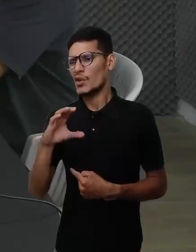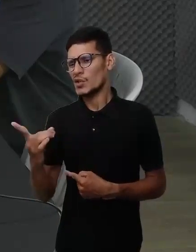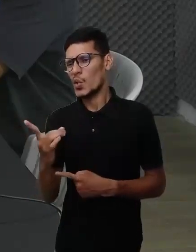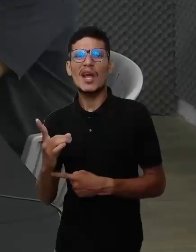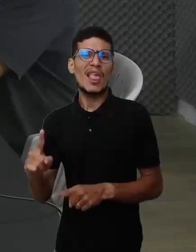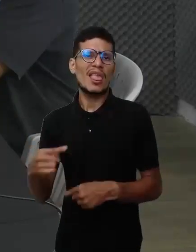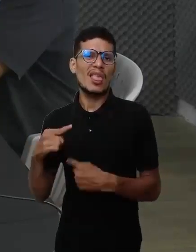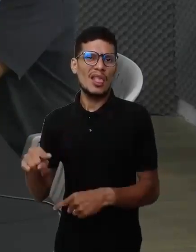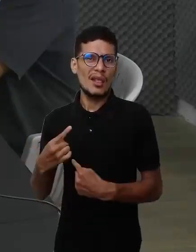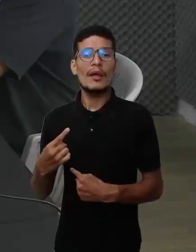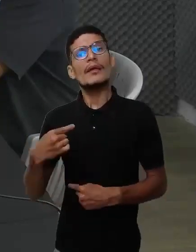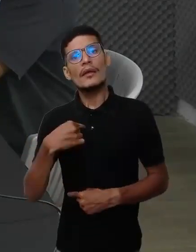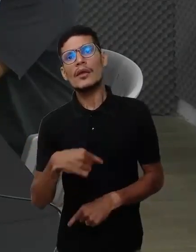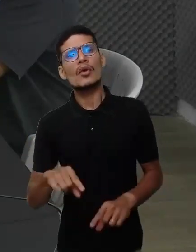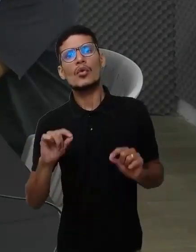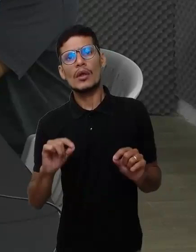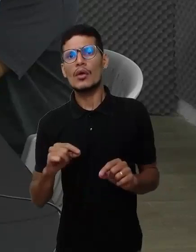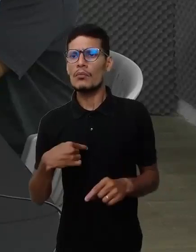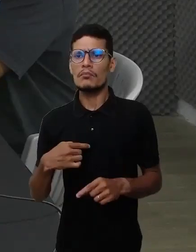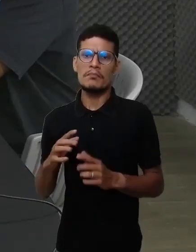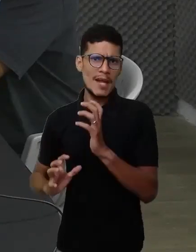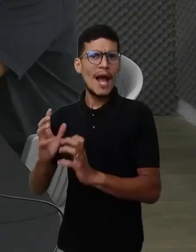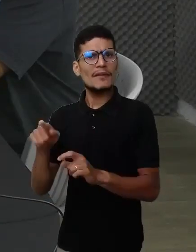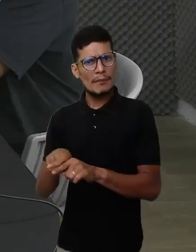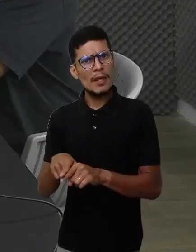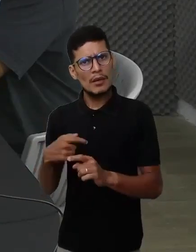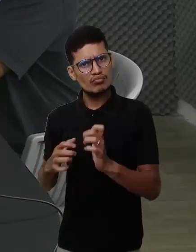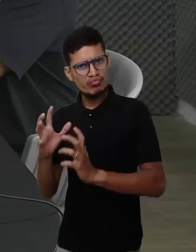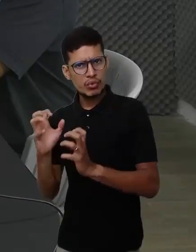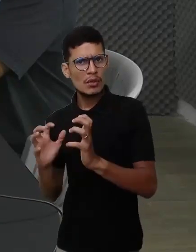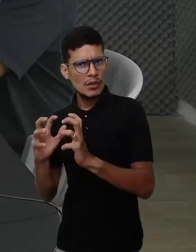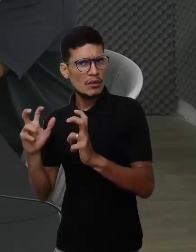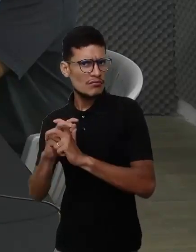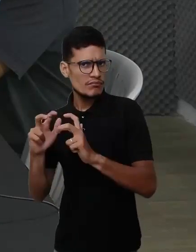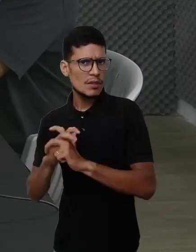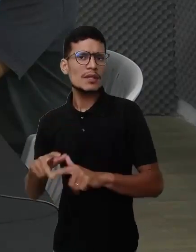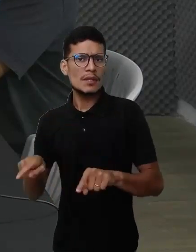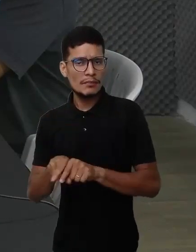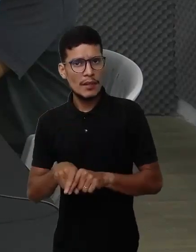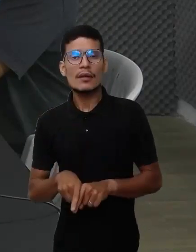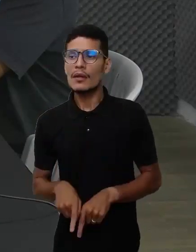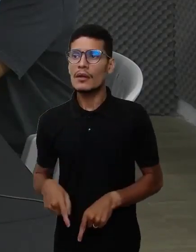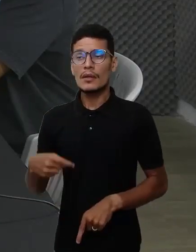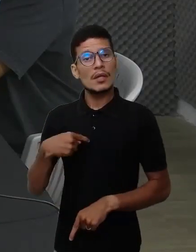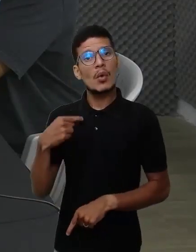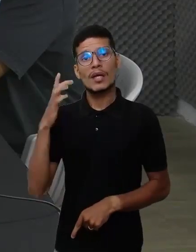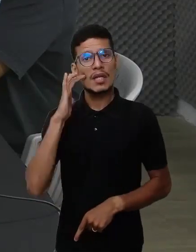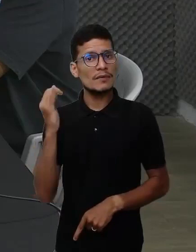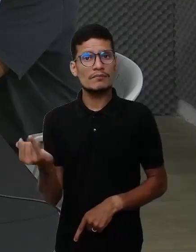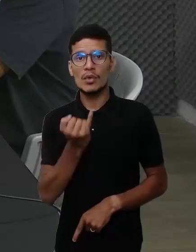né, e eu botava pra fuder, eu brigava também, eu ia pra cima. E para mim foi fundamental ter um